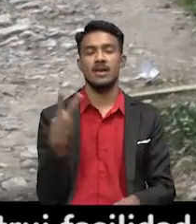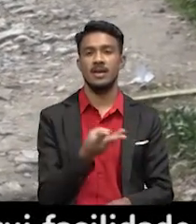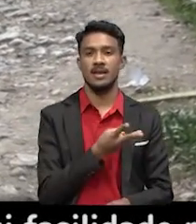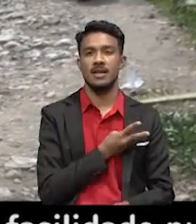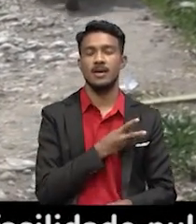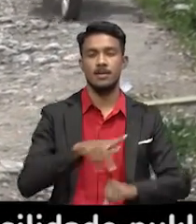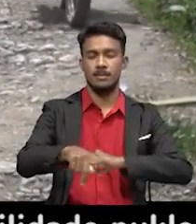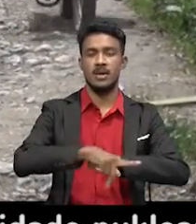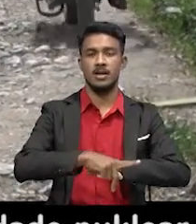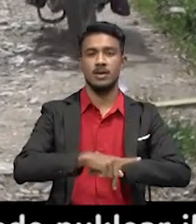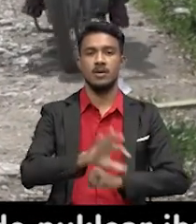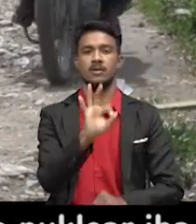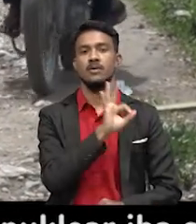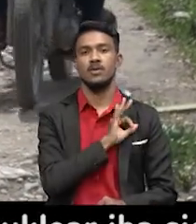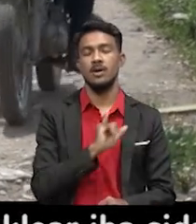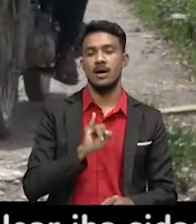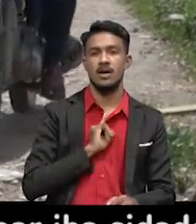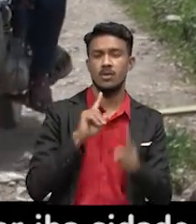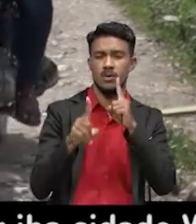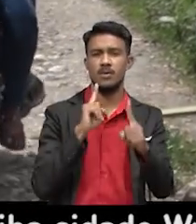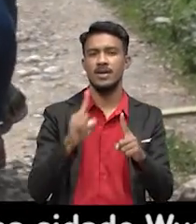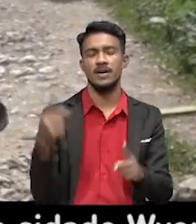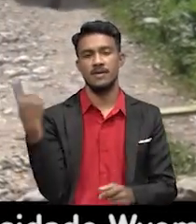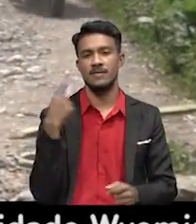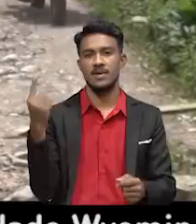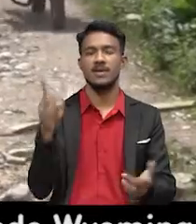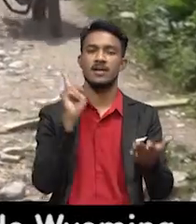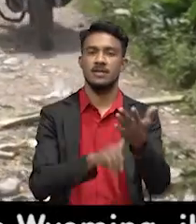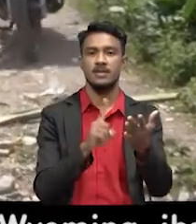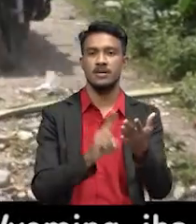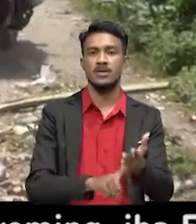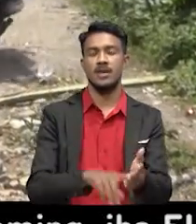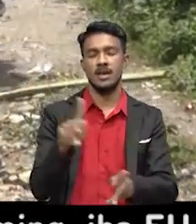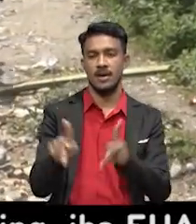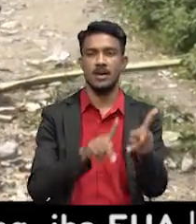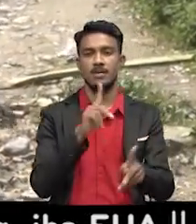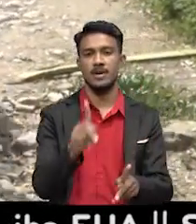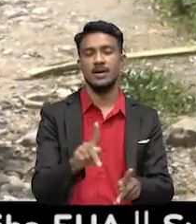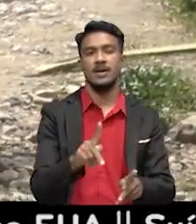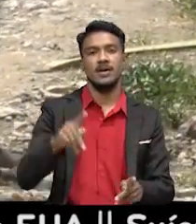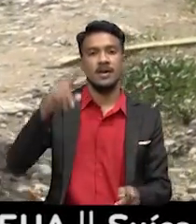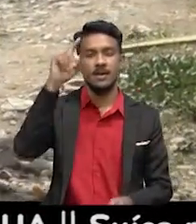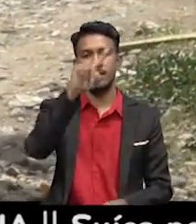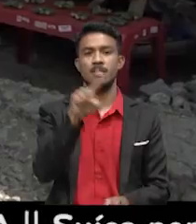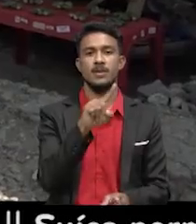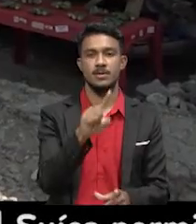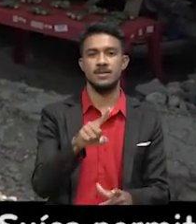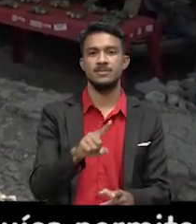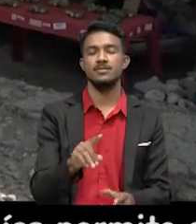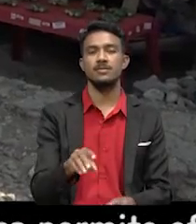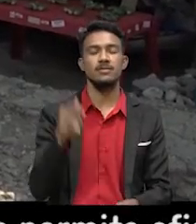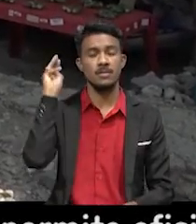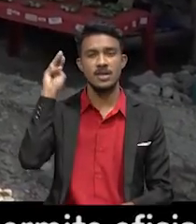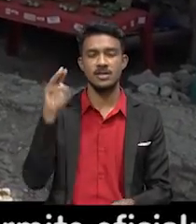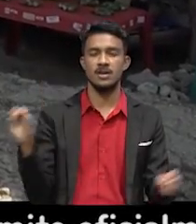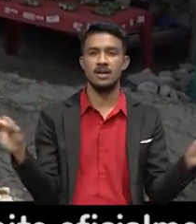a água da barra, a minha preocupação, a água povo, minha aspiração, minha preocupação. Ministro, se ela está em